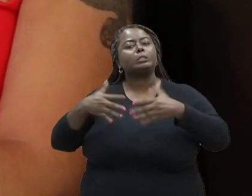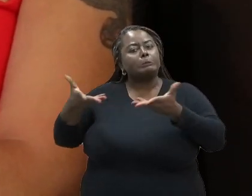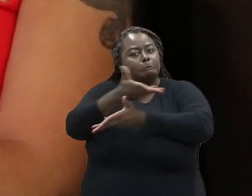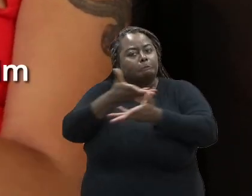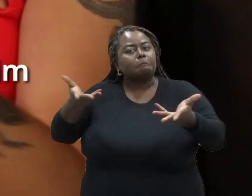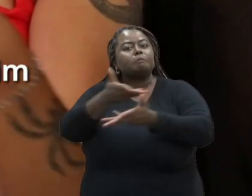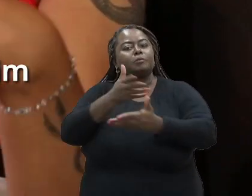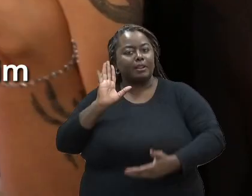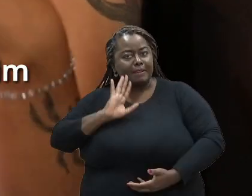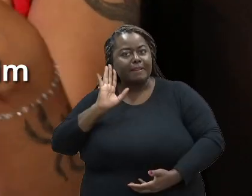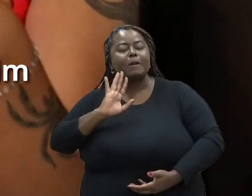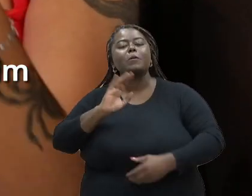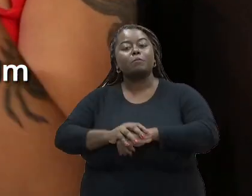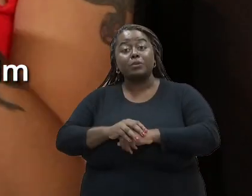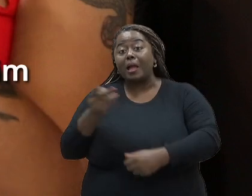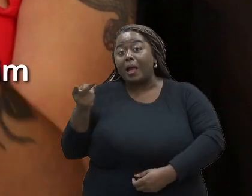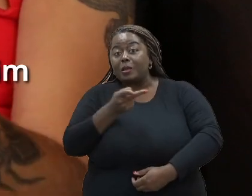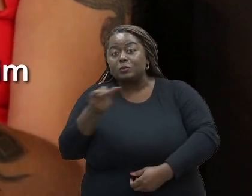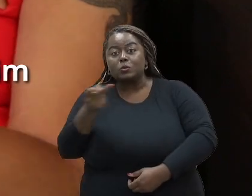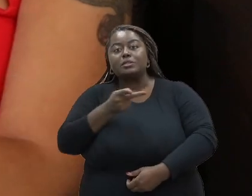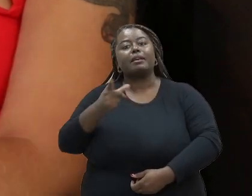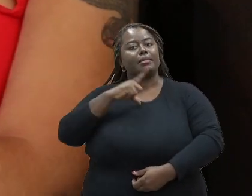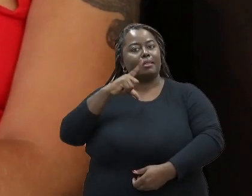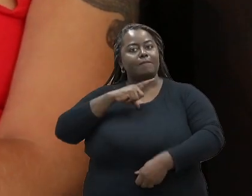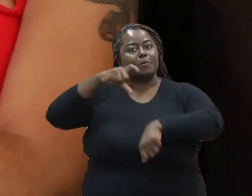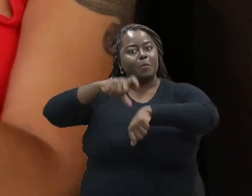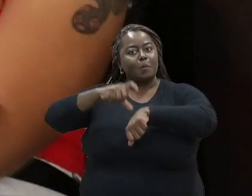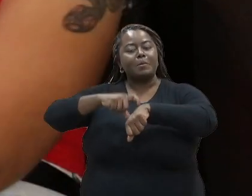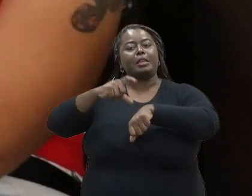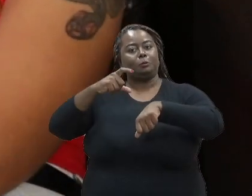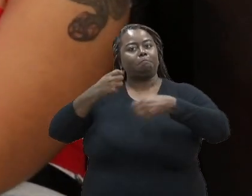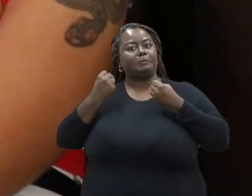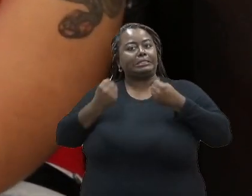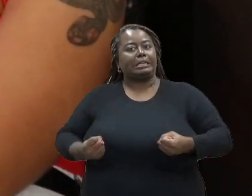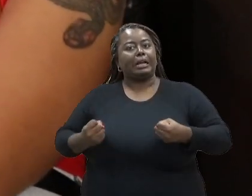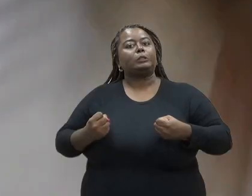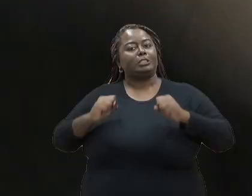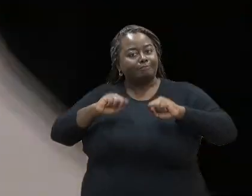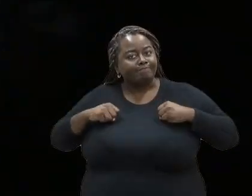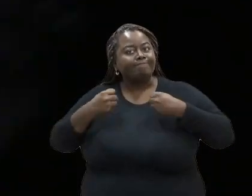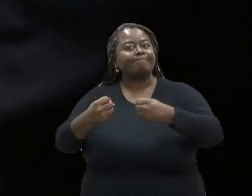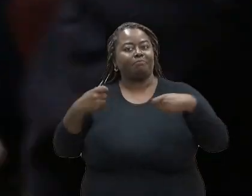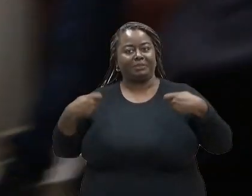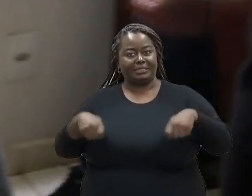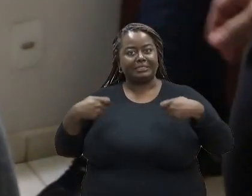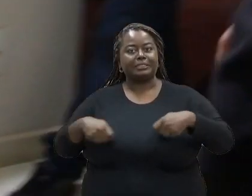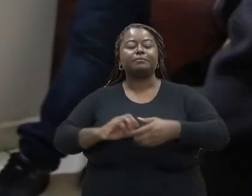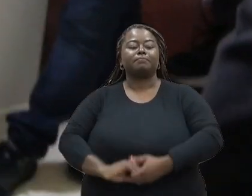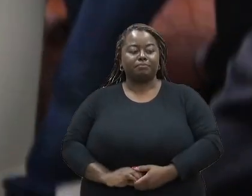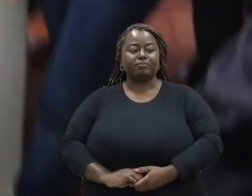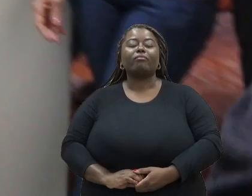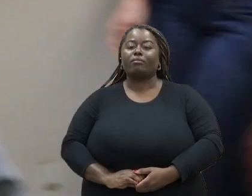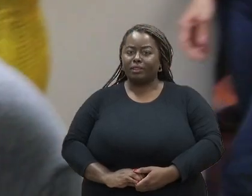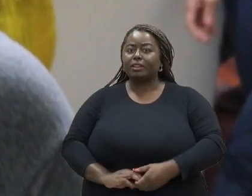E ambas tiveram cenas muito pesadas, assim, que exigiram muito delas também. Aí acho que fica bom.